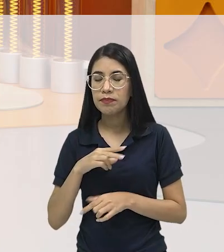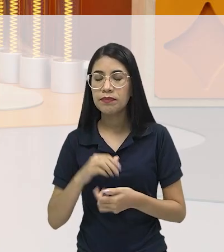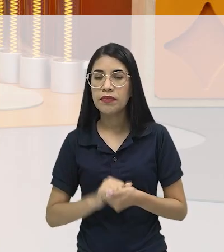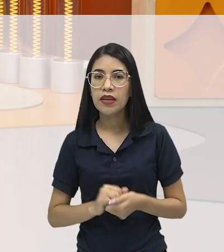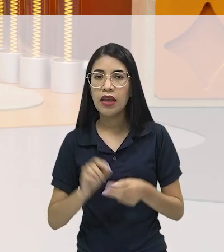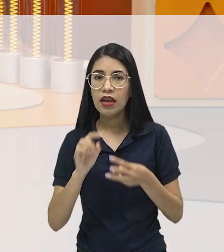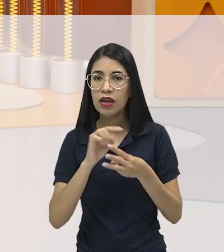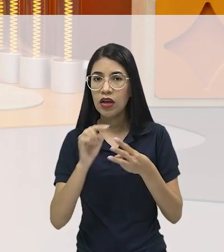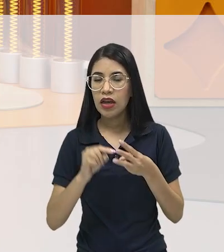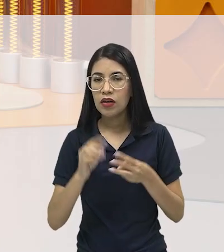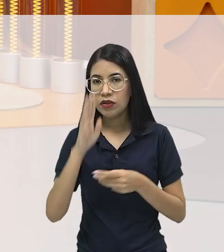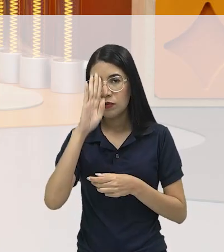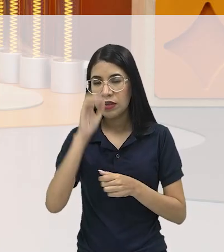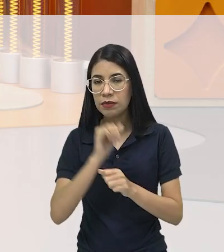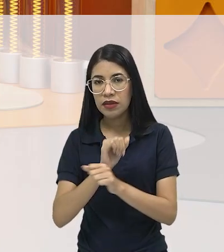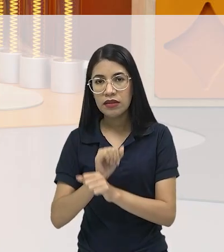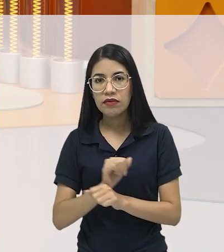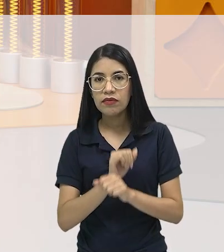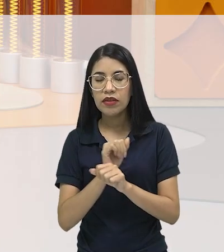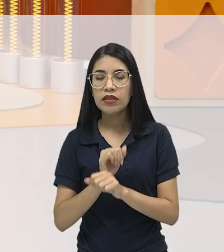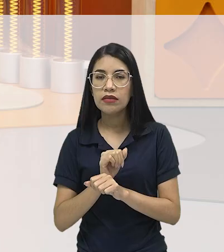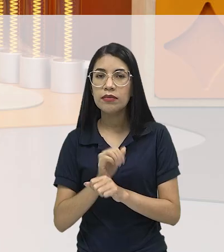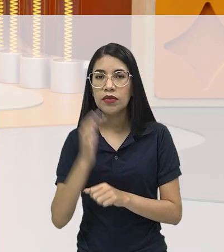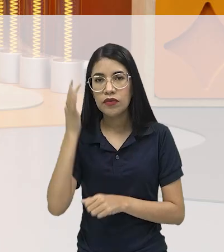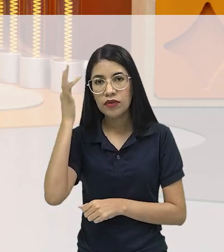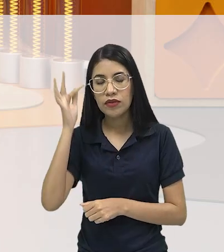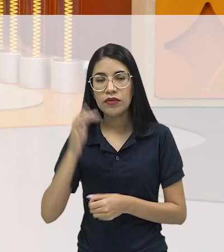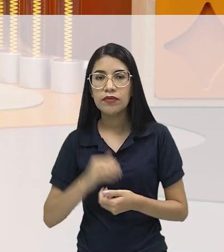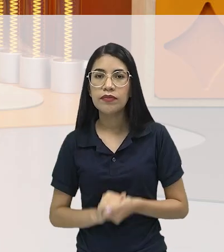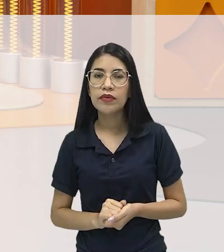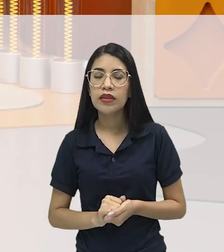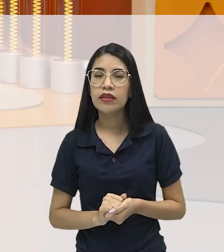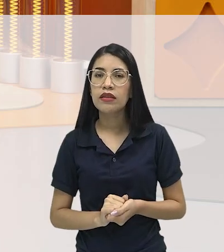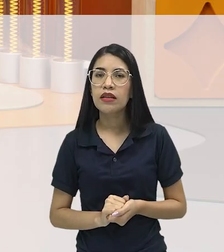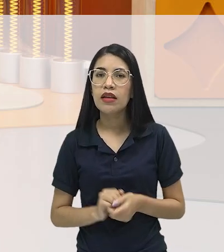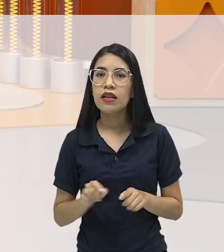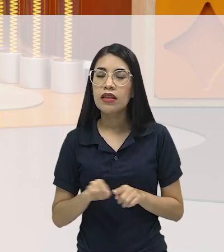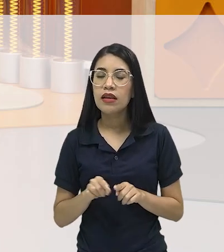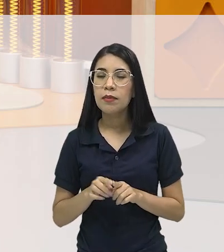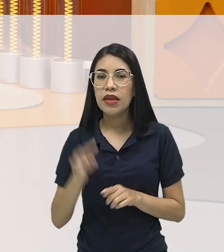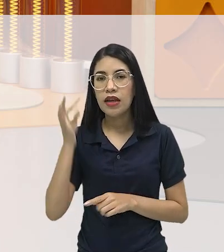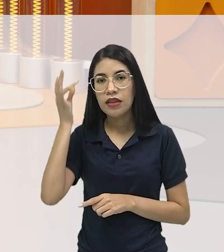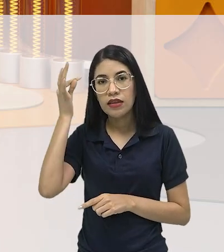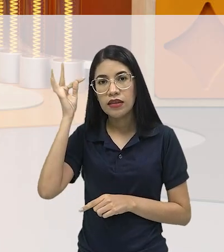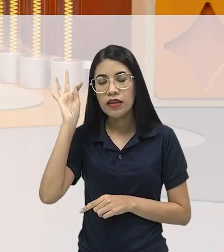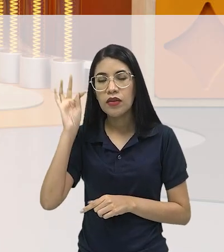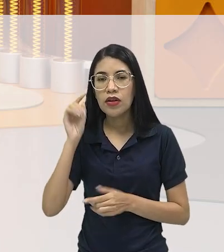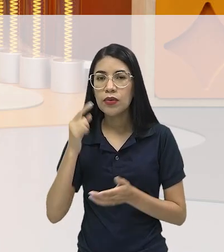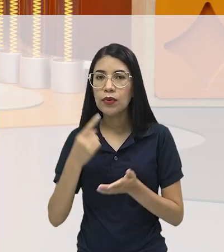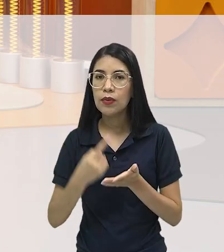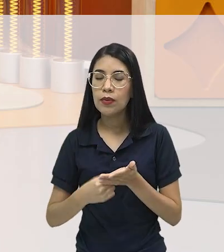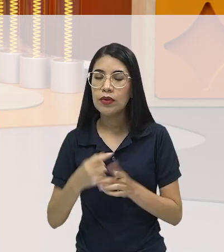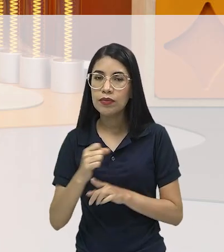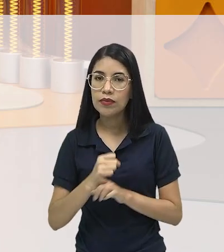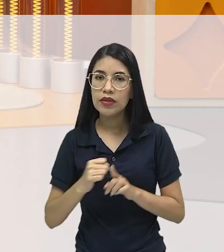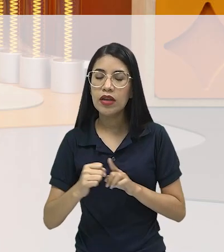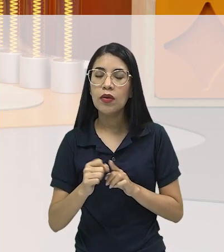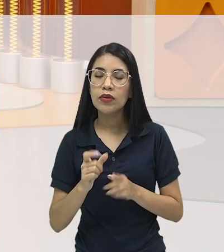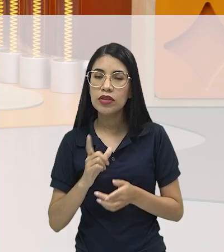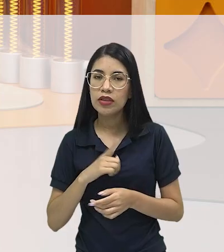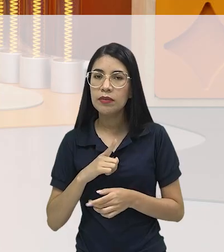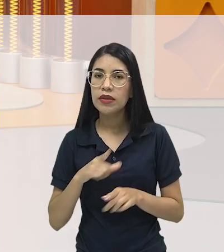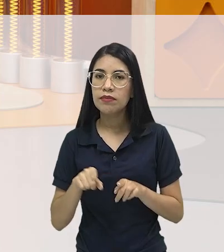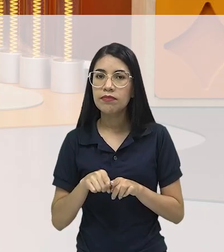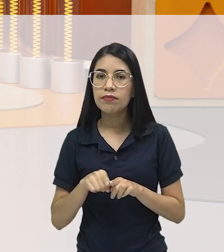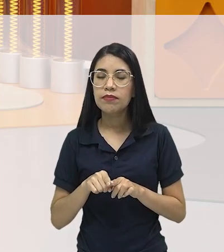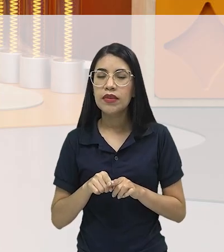três aspectos eram defendidos por quem? Por John Locke. A teoria do contrato social também era presente, tá bom? E essa